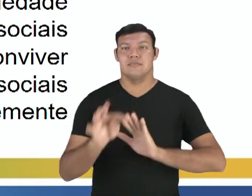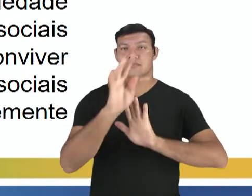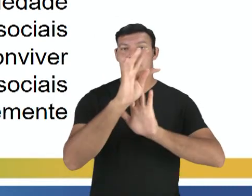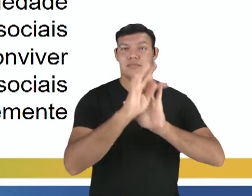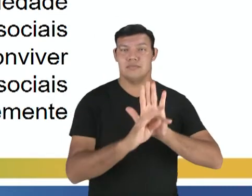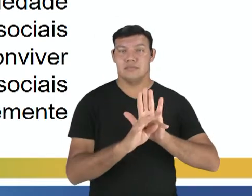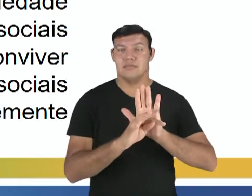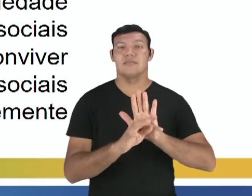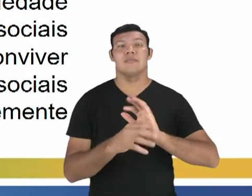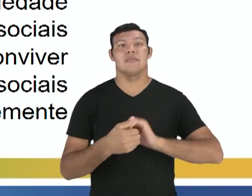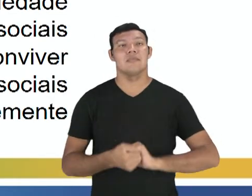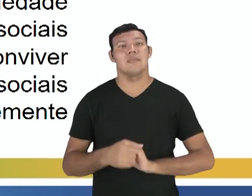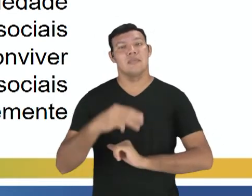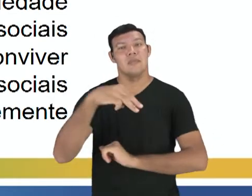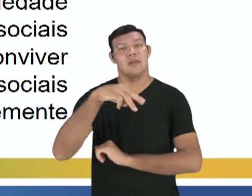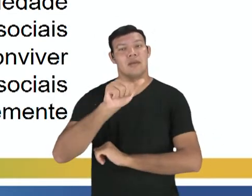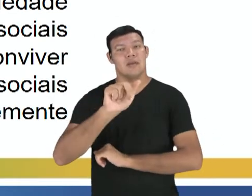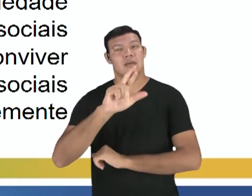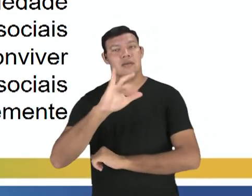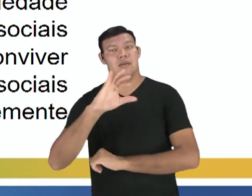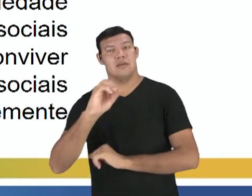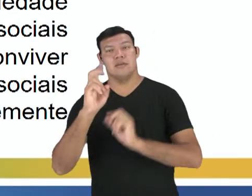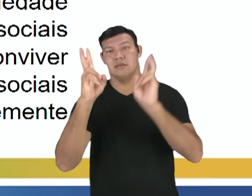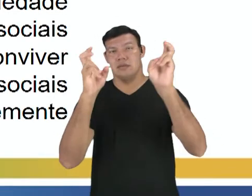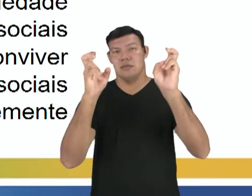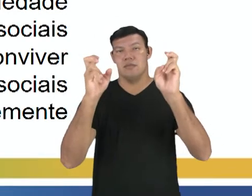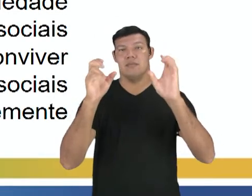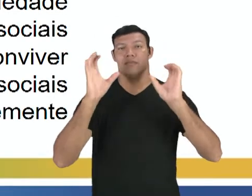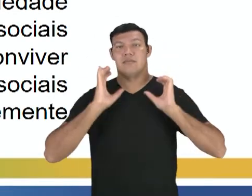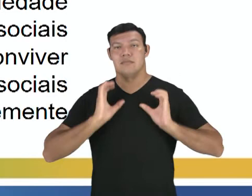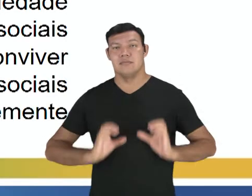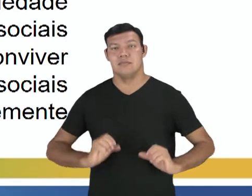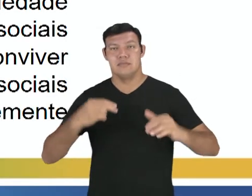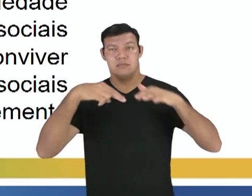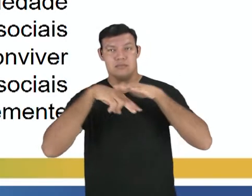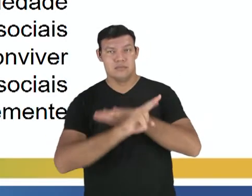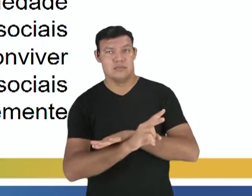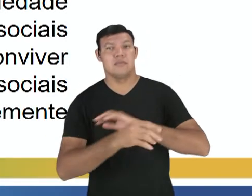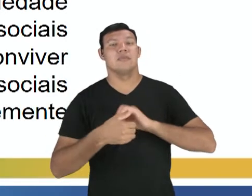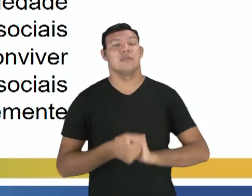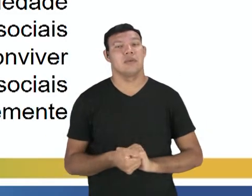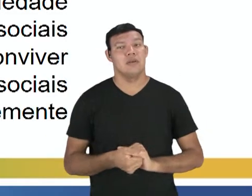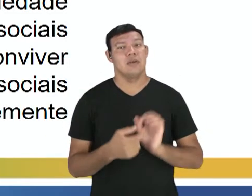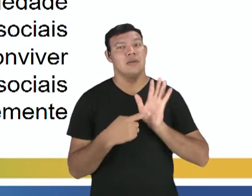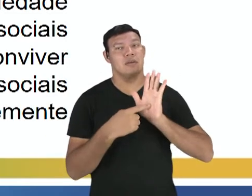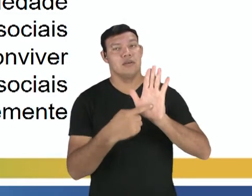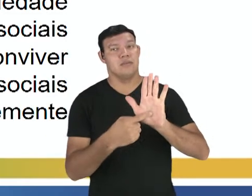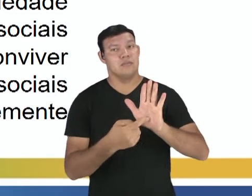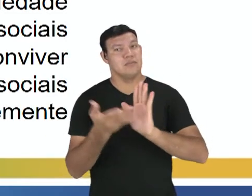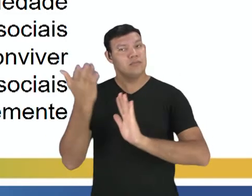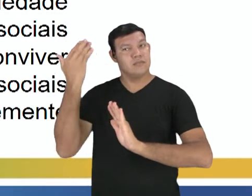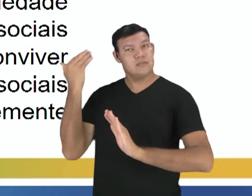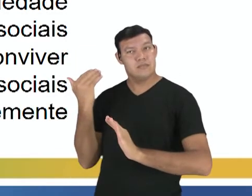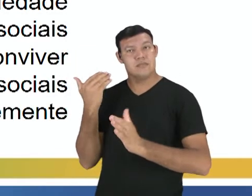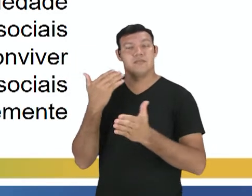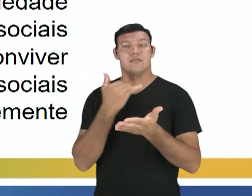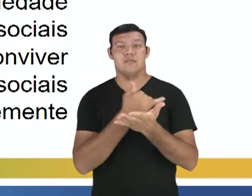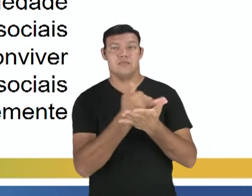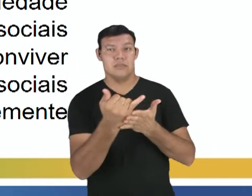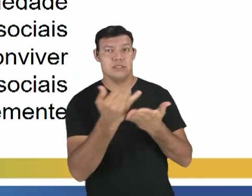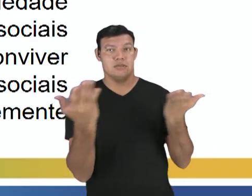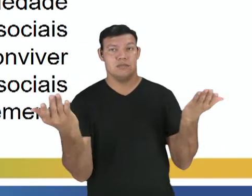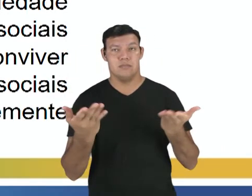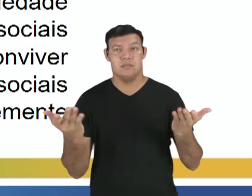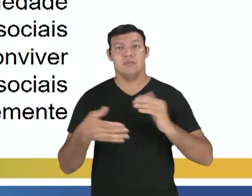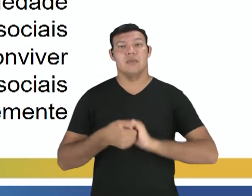texto da Mari, Cidadania Virtual. Nós já trouxemos lá a parte da introdução do texto dela. Agora nós